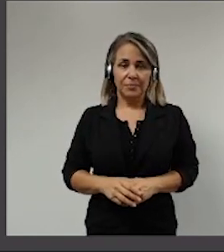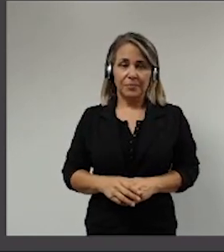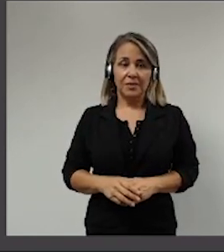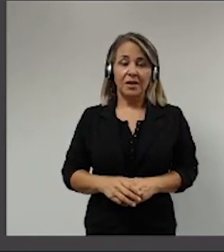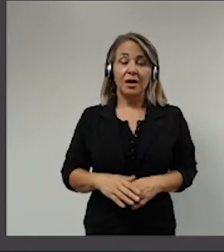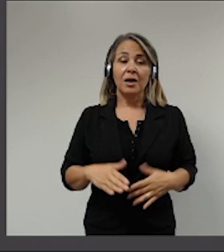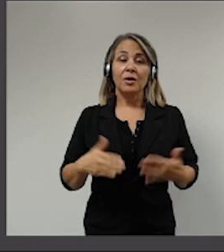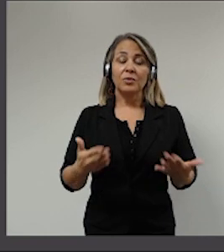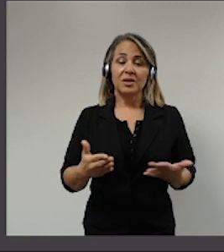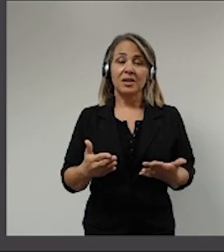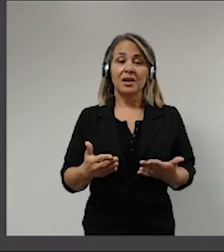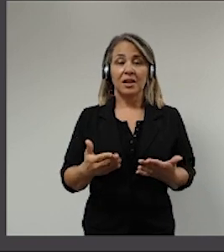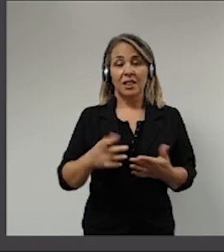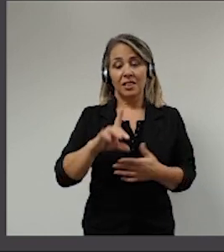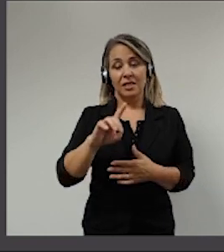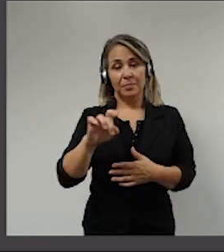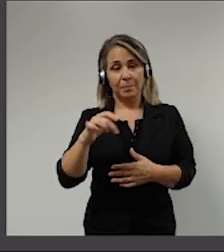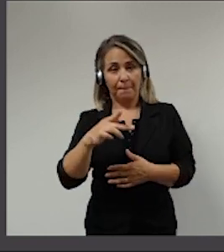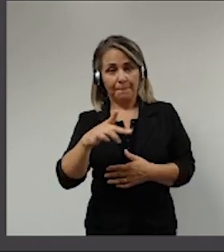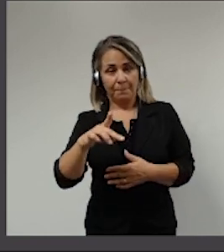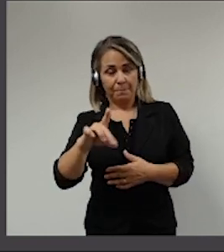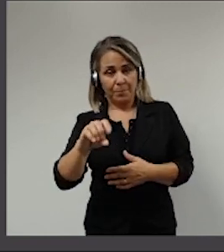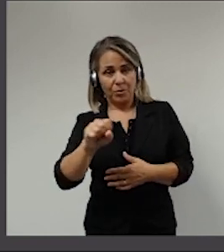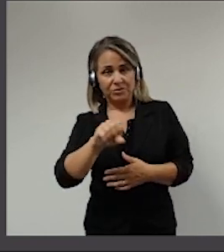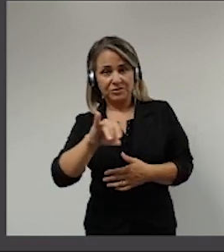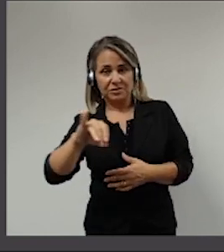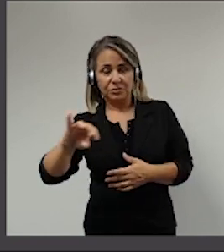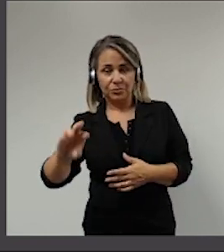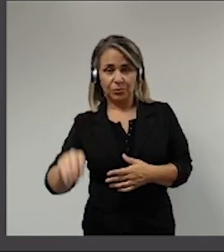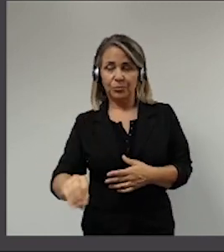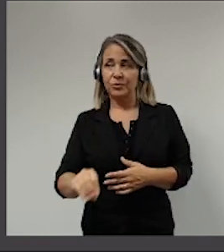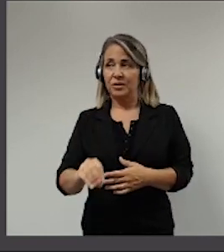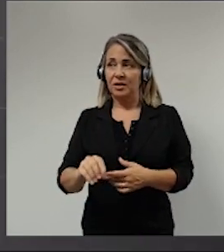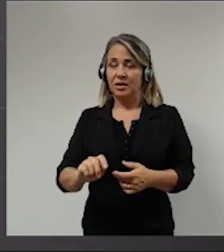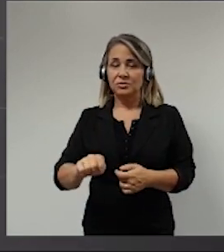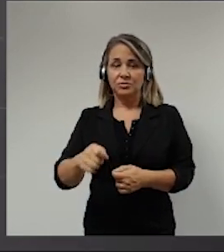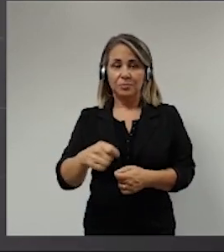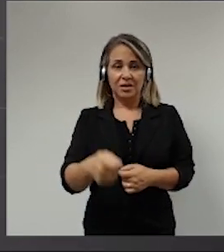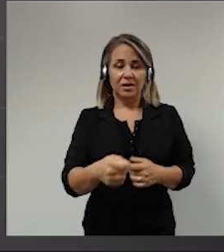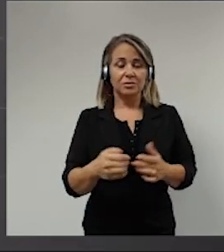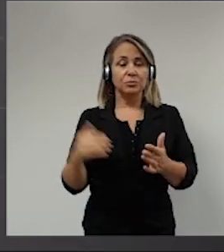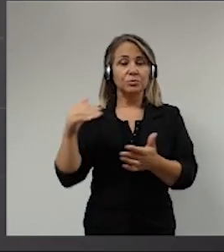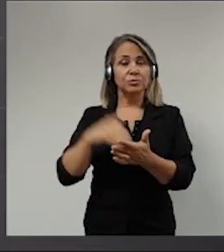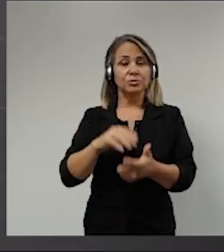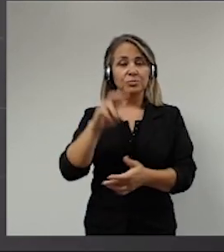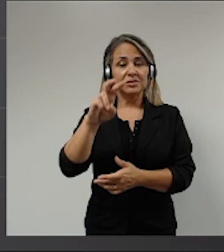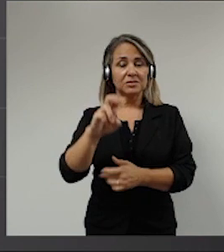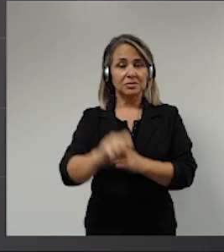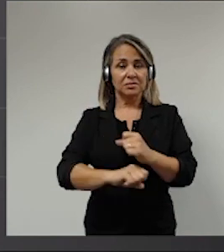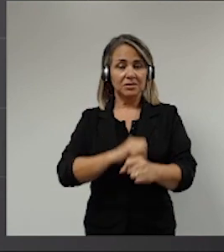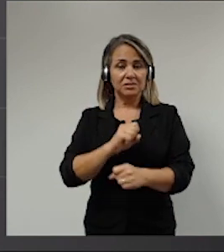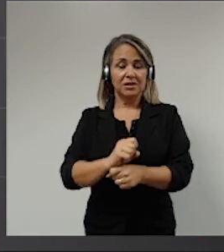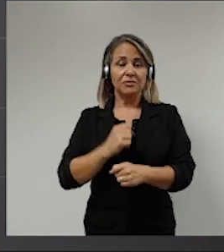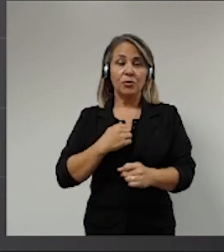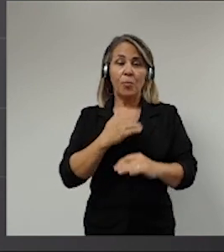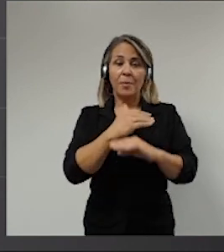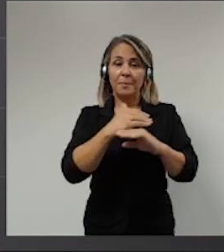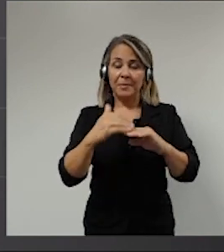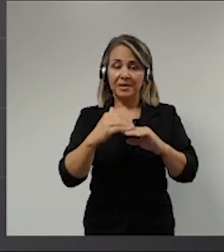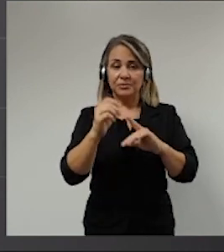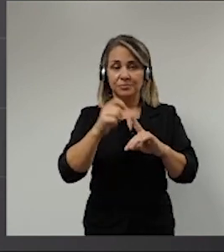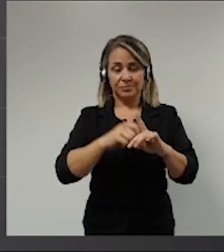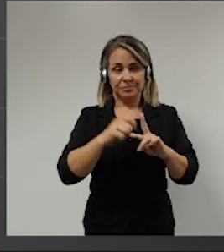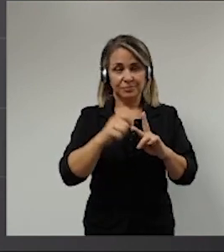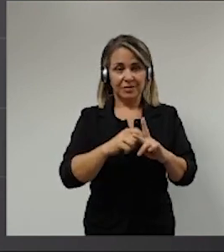Aqui são o total de depósitos de marca no primeiro semestre dos últimos 5 anos. uma média mensal. Veja que houve